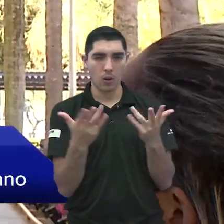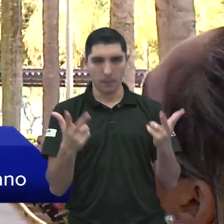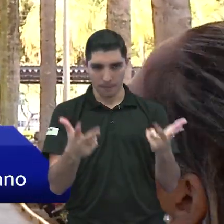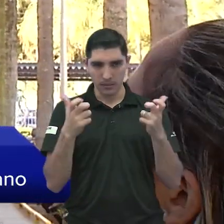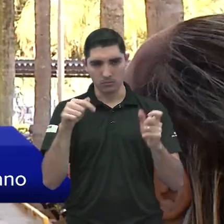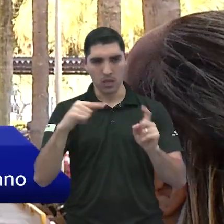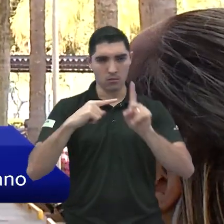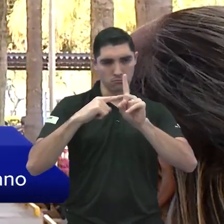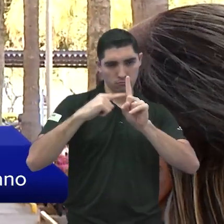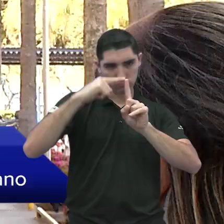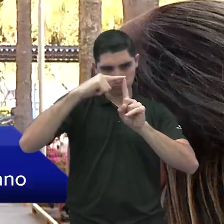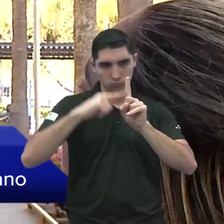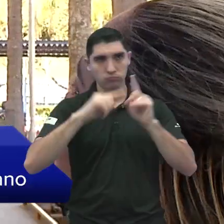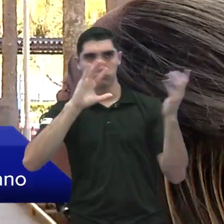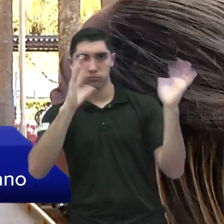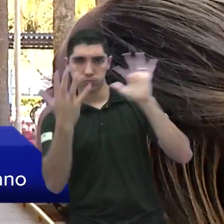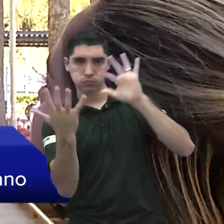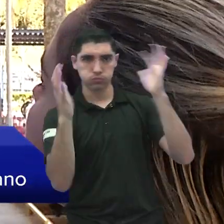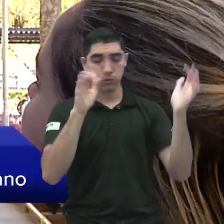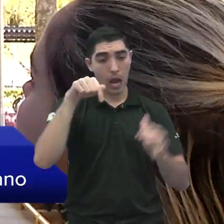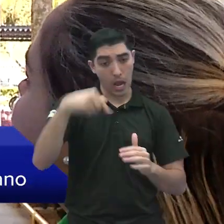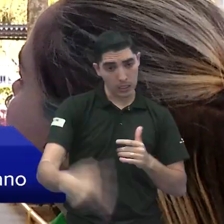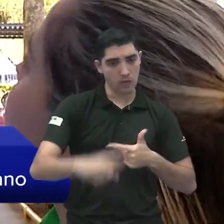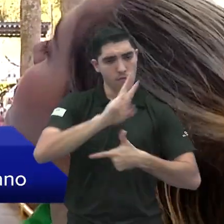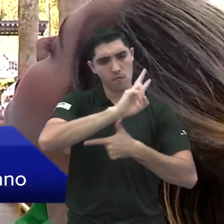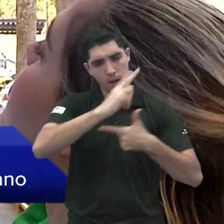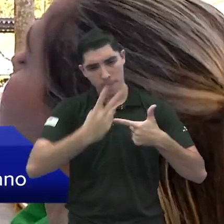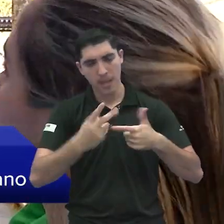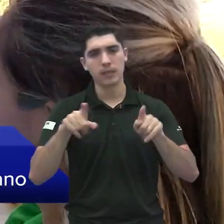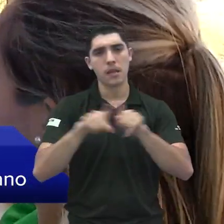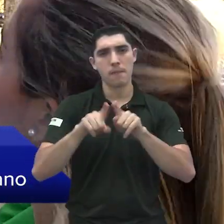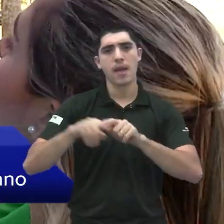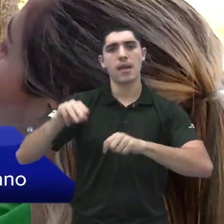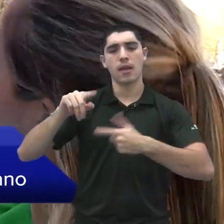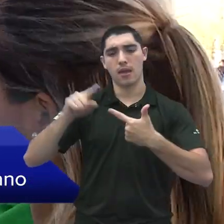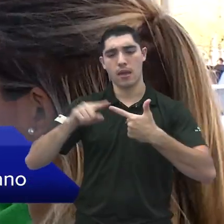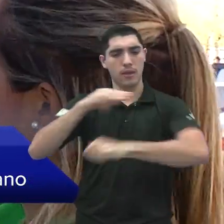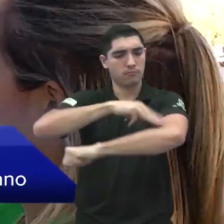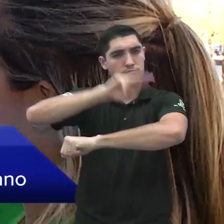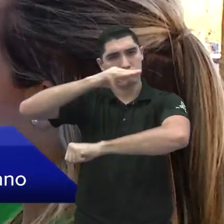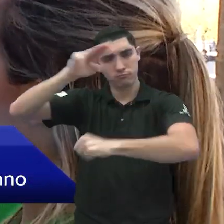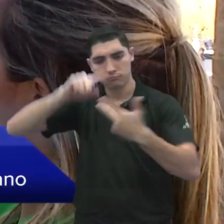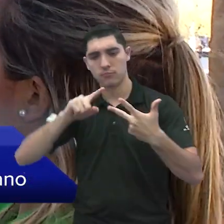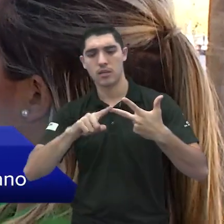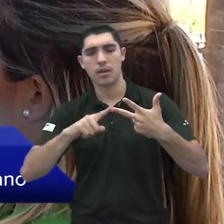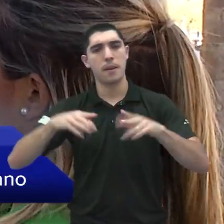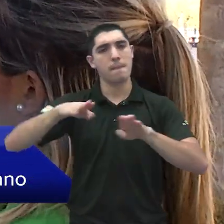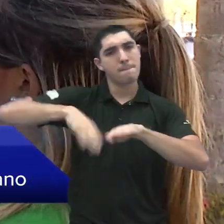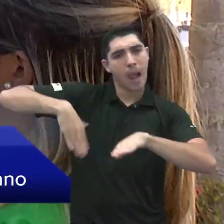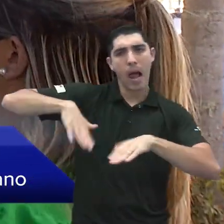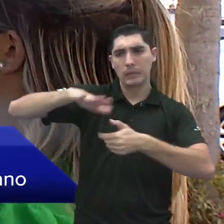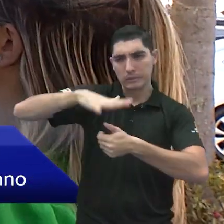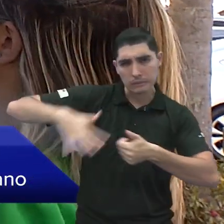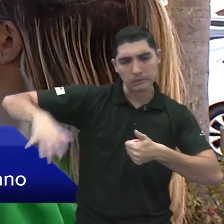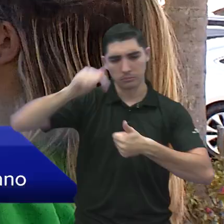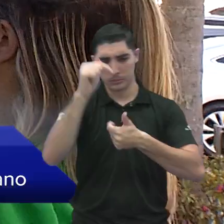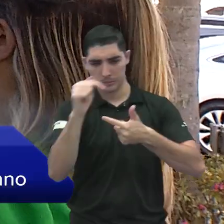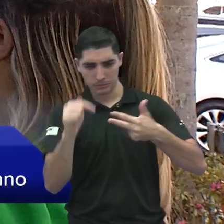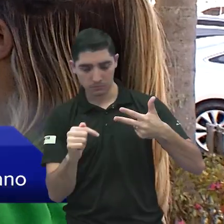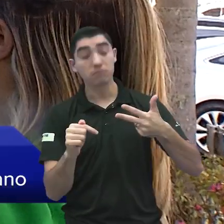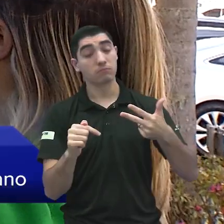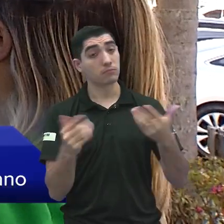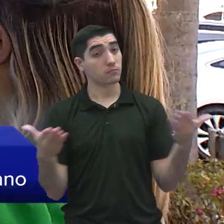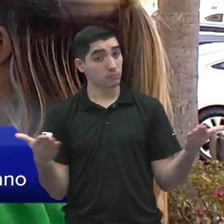na previsão mesmo, a fino, aqui para a região do Vale do Paraíba, Serra da Mantiqueira e toda a região do litoral norte, a gente deve ter essa condição